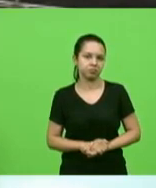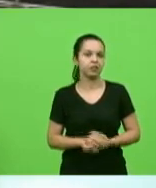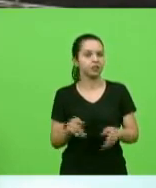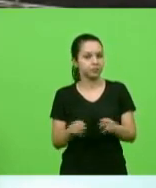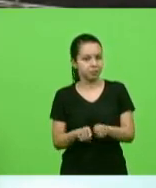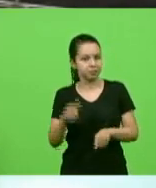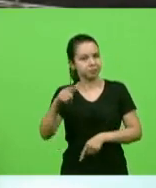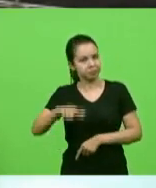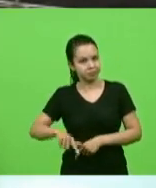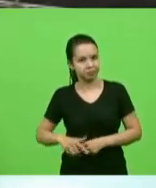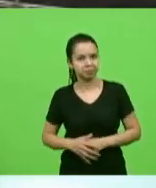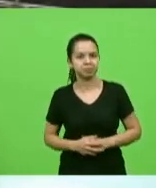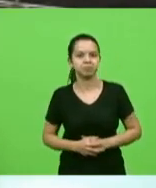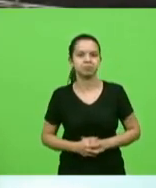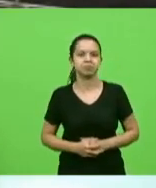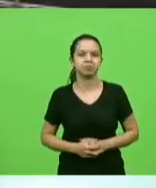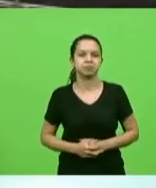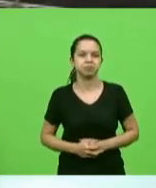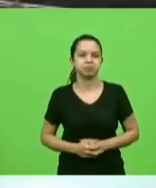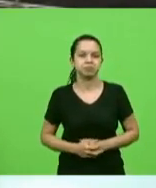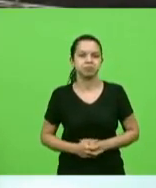E além disso